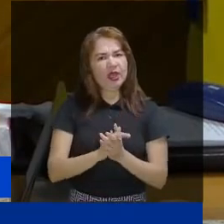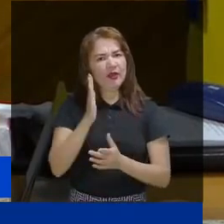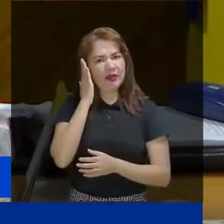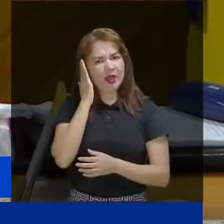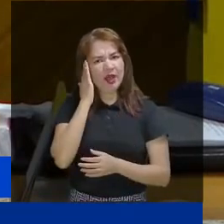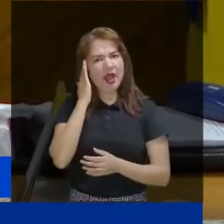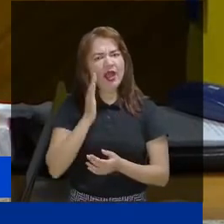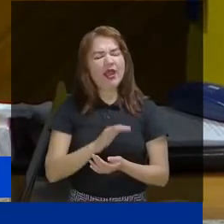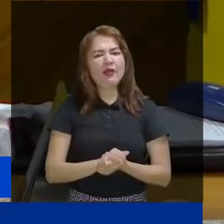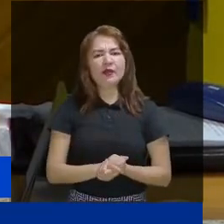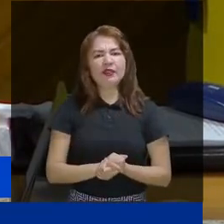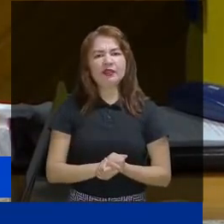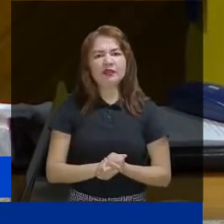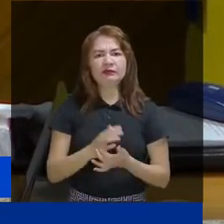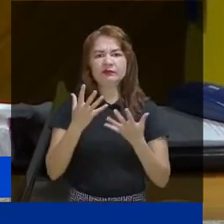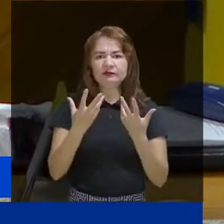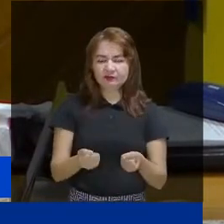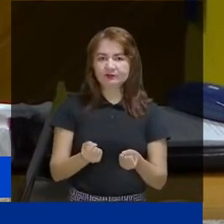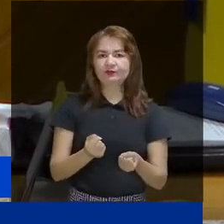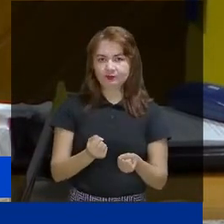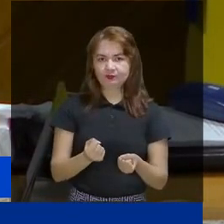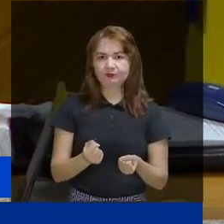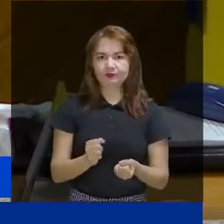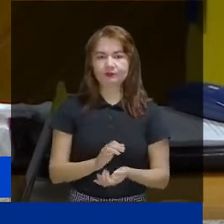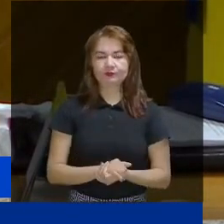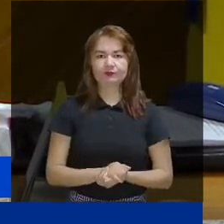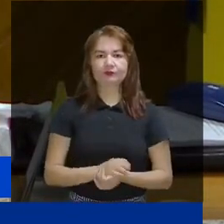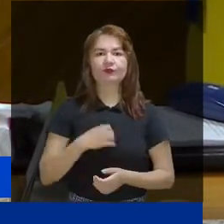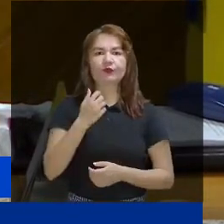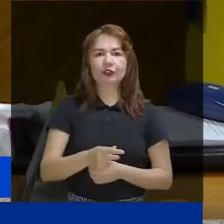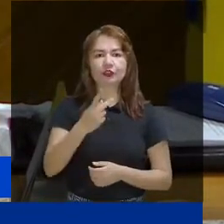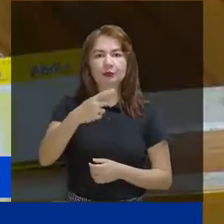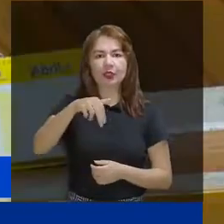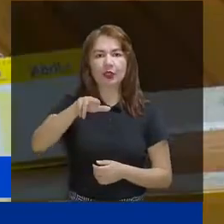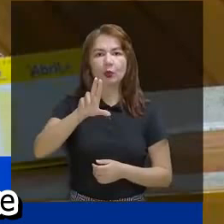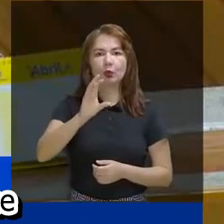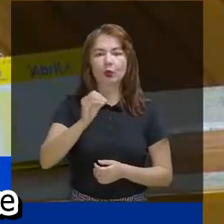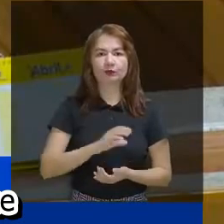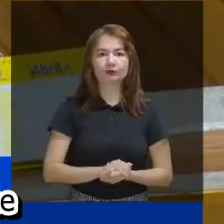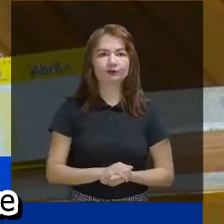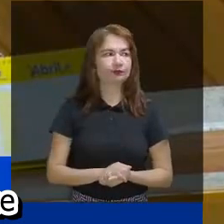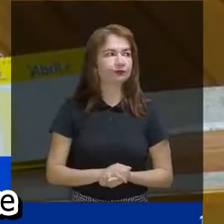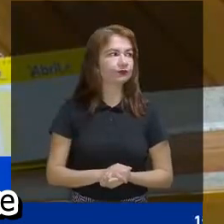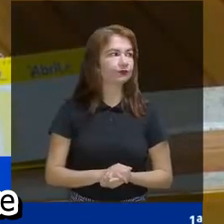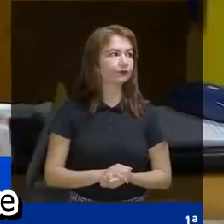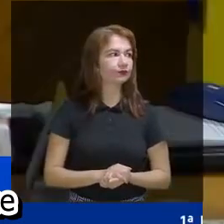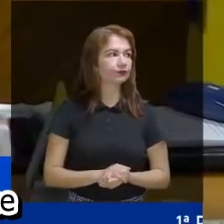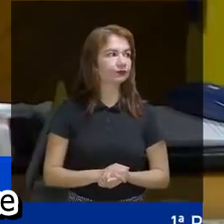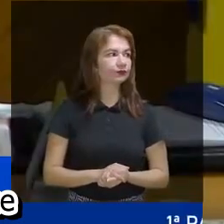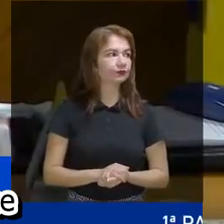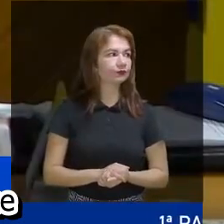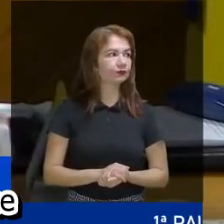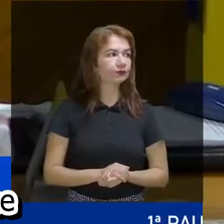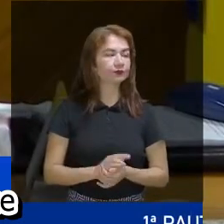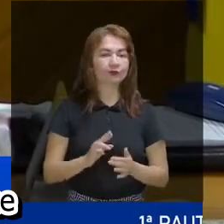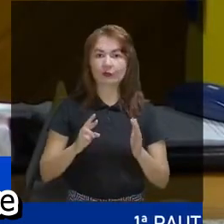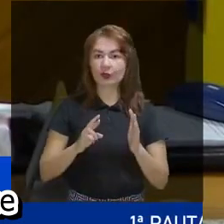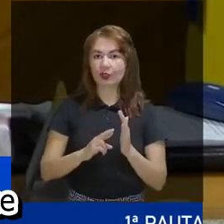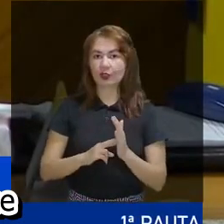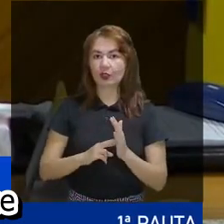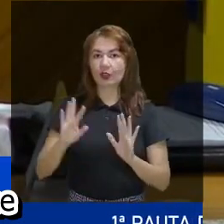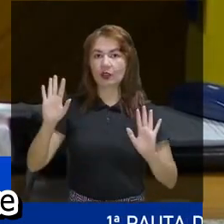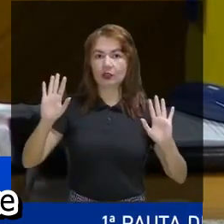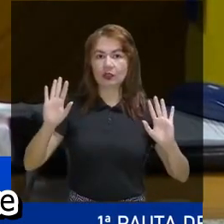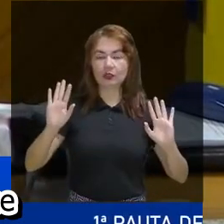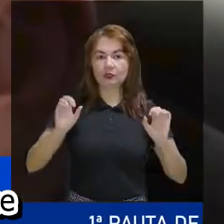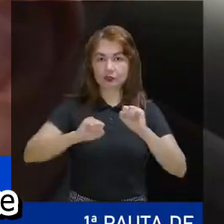entendimento para acolher essa preliminar. Como vota, juiz Paulo Madeira? Senhor presidente, só uma questão de esclarecimento, tá, para que os